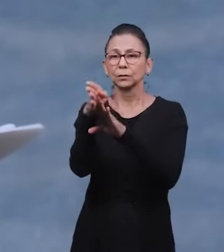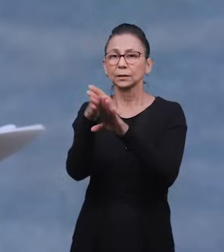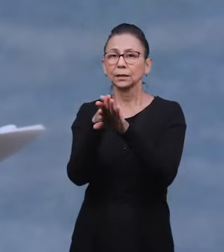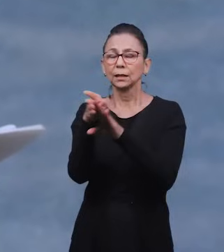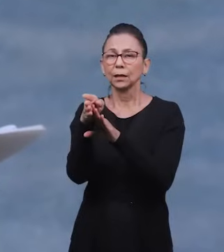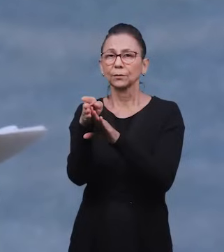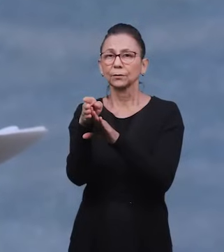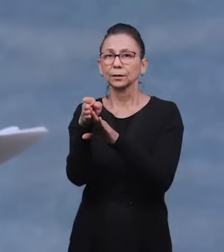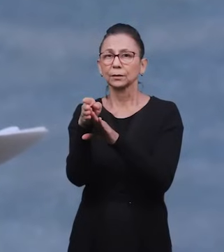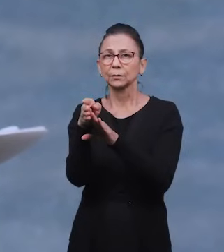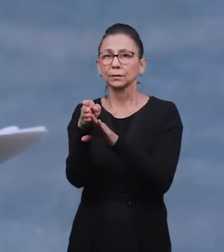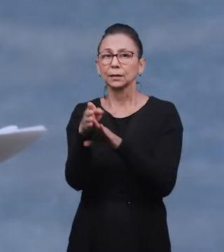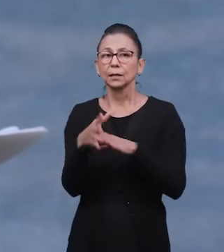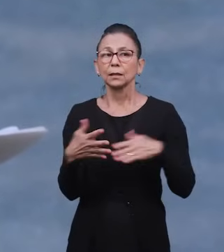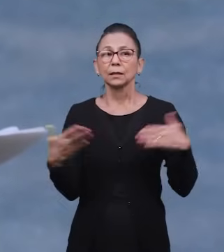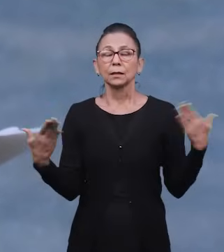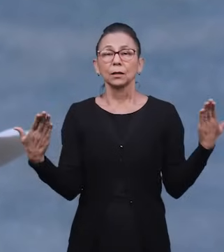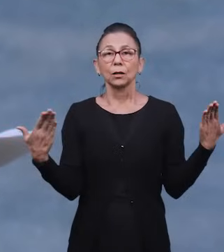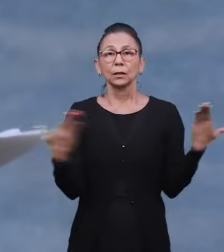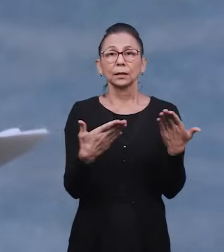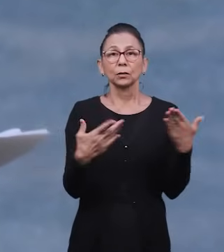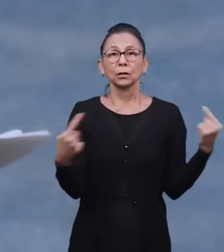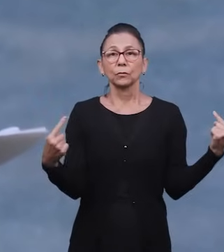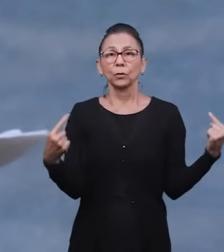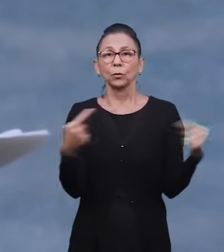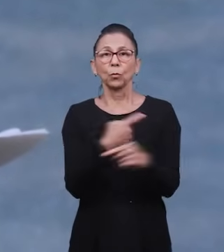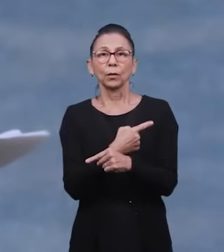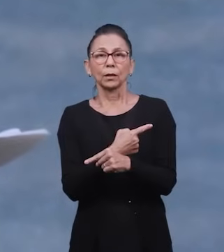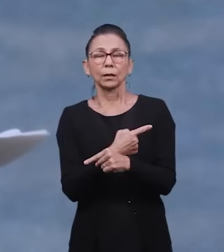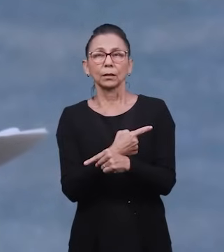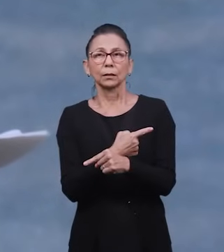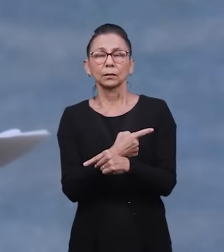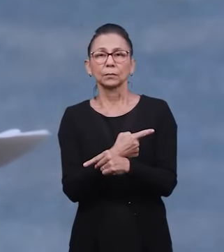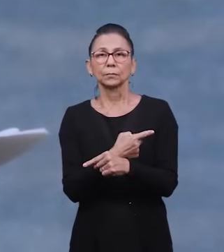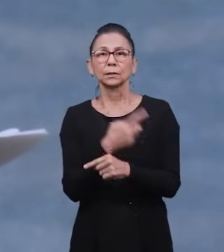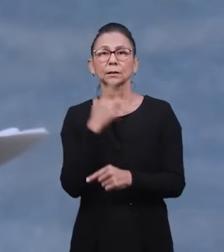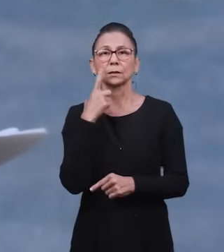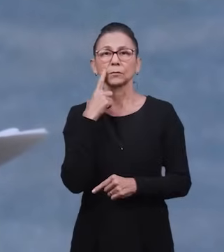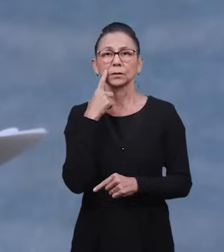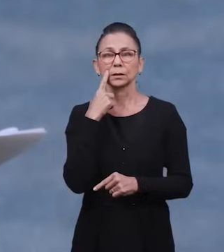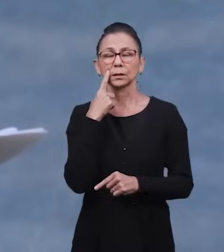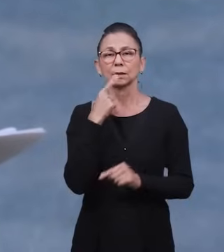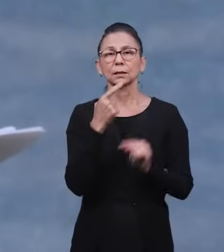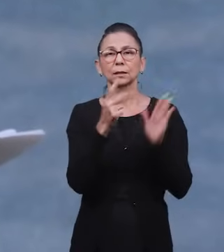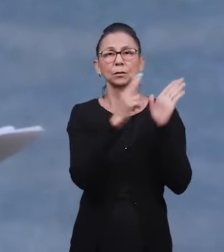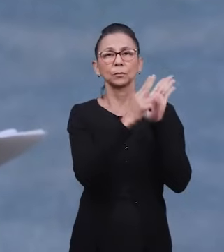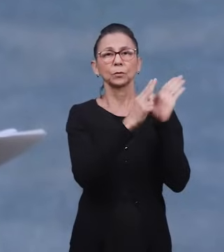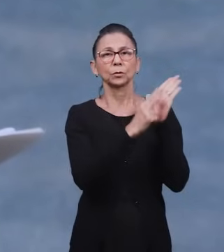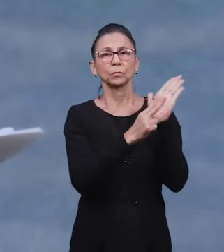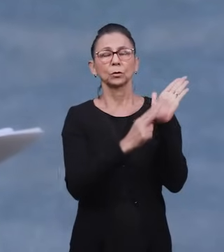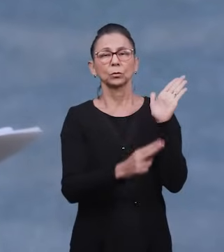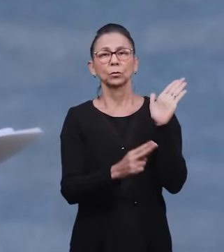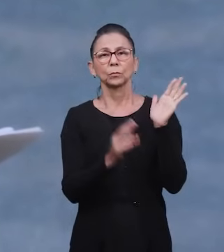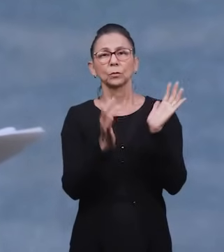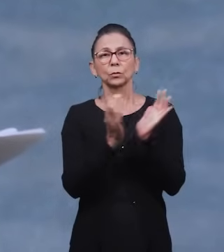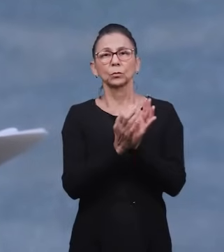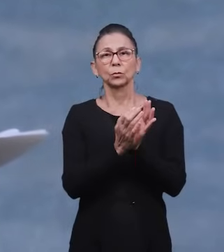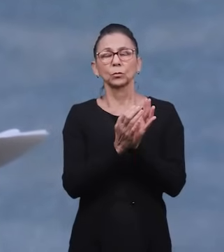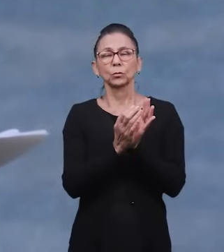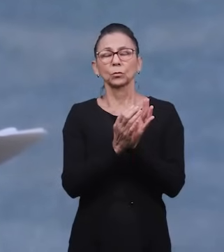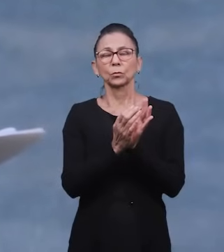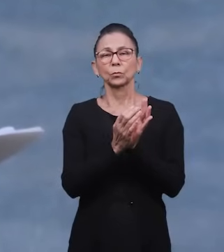Davi. Ou seja, só que se você for lá ver a lista dos valentes de Davi, você vai ver lá no meio dita